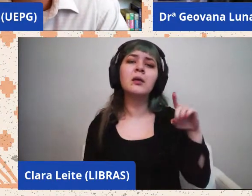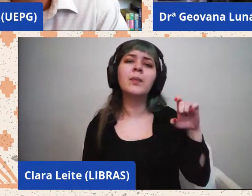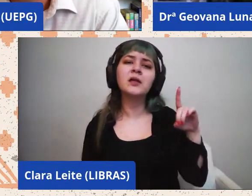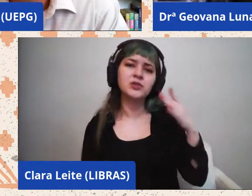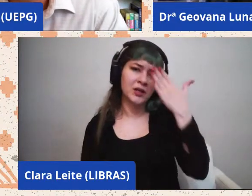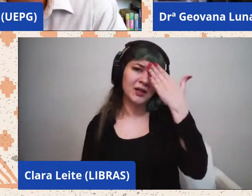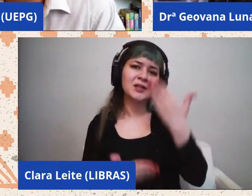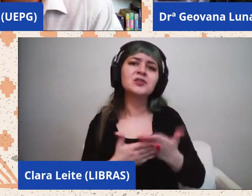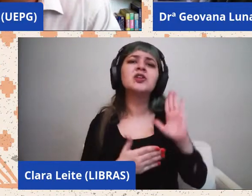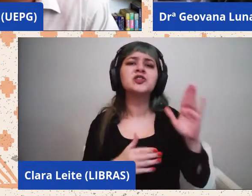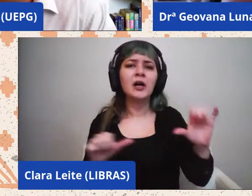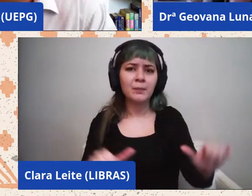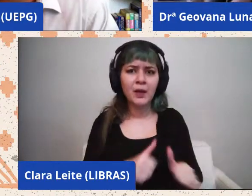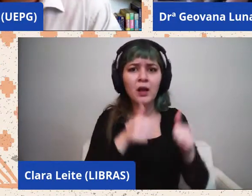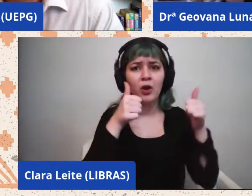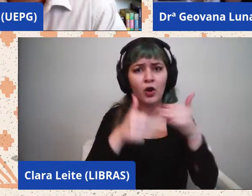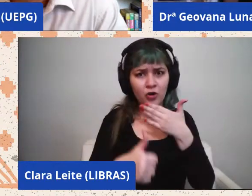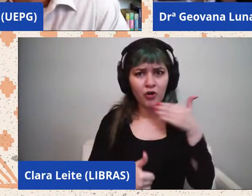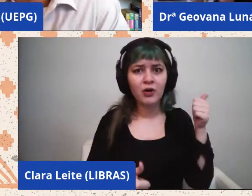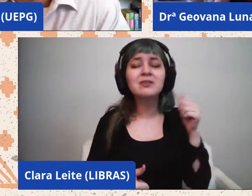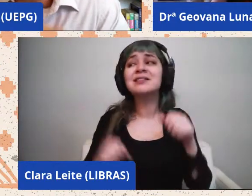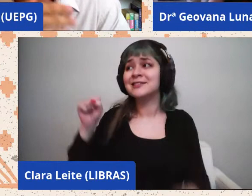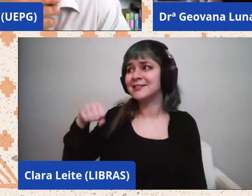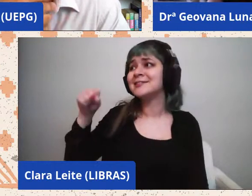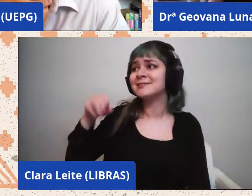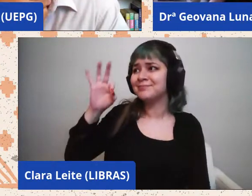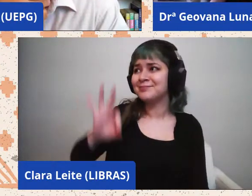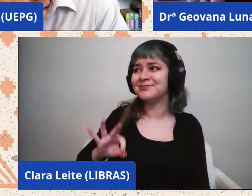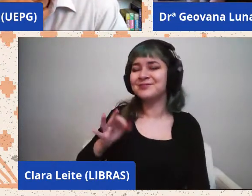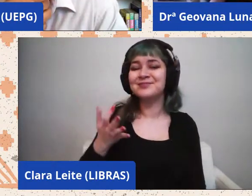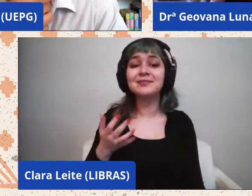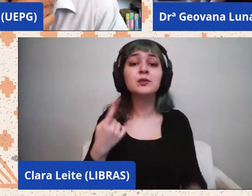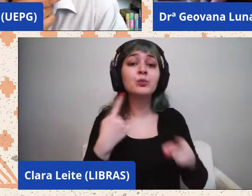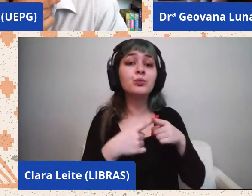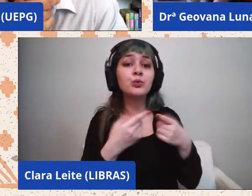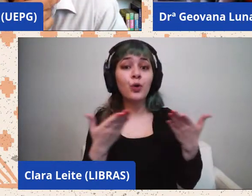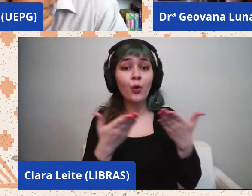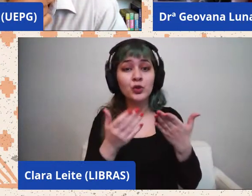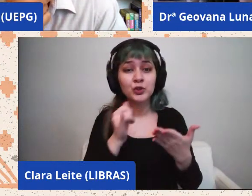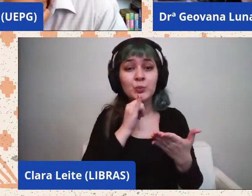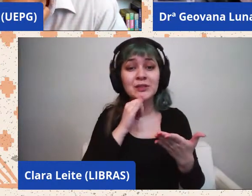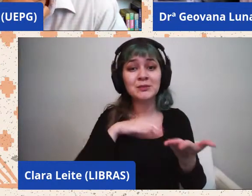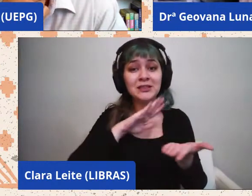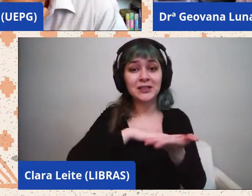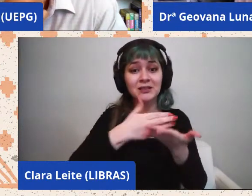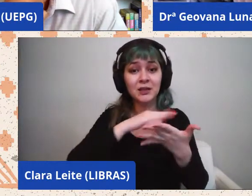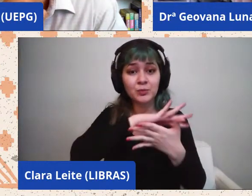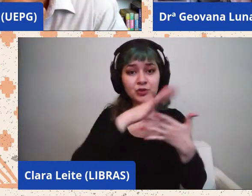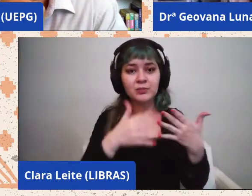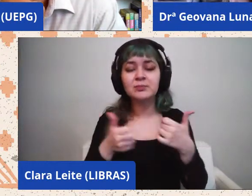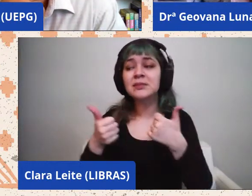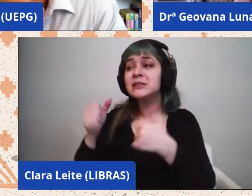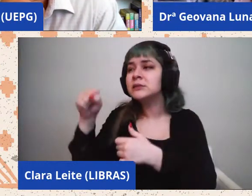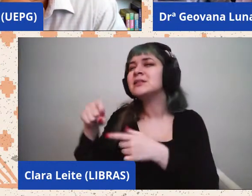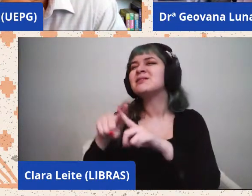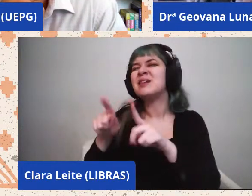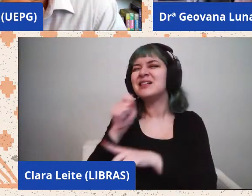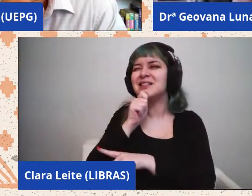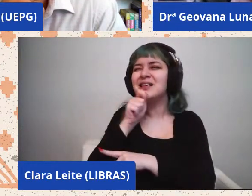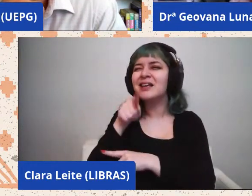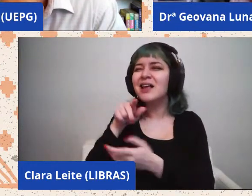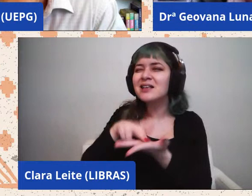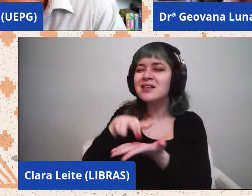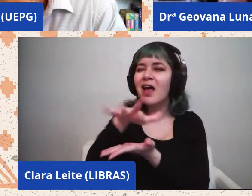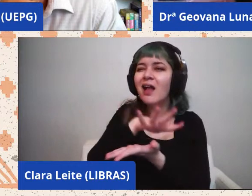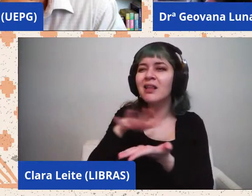muito, né, Geovana? Com certeza. Hoje nós temos as intérpretes. Mas ainda é uma realidade,